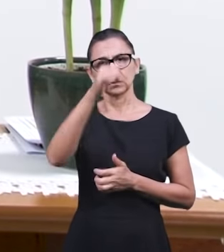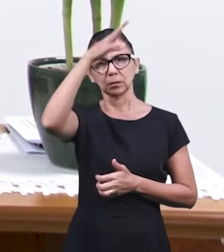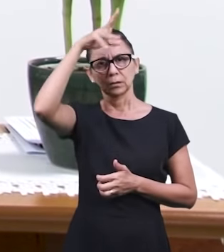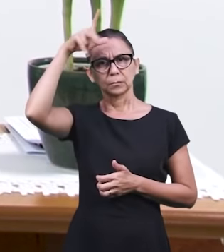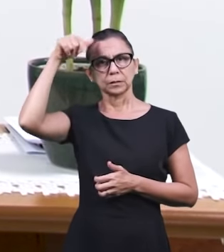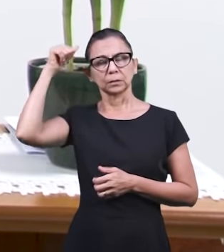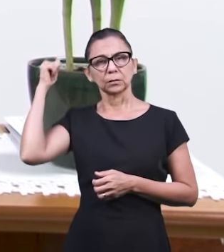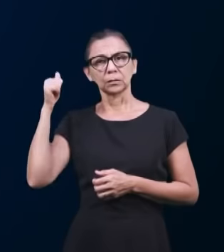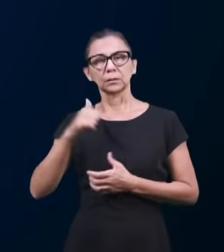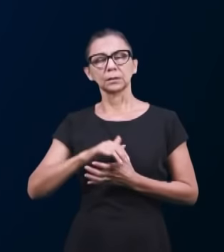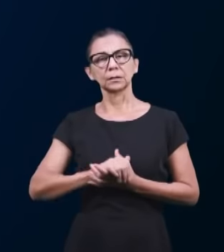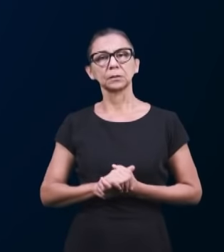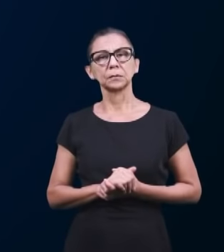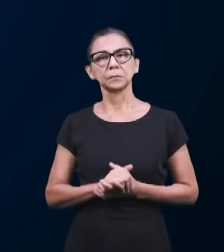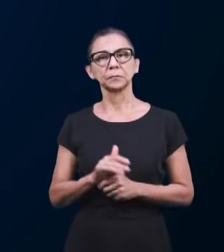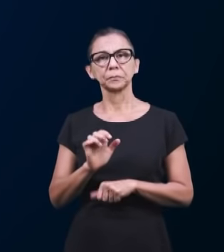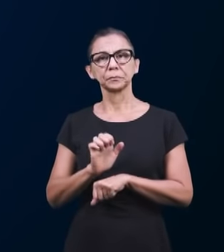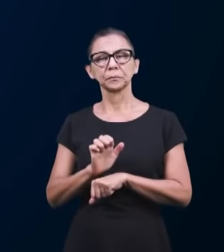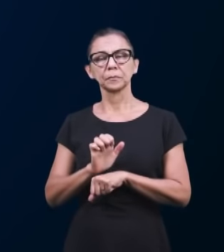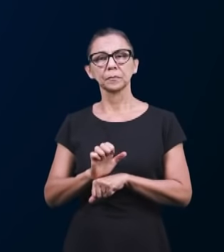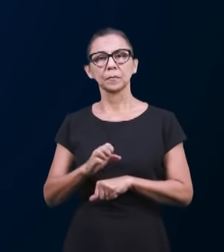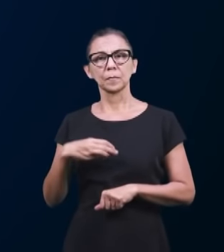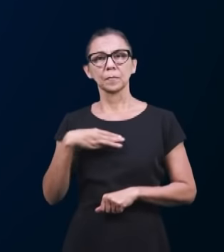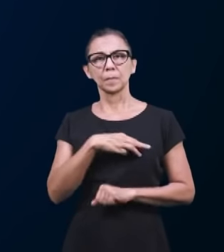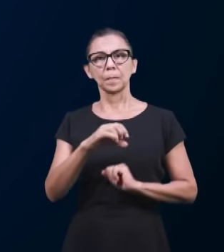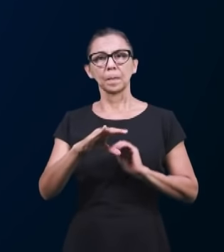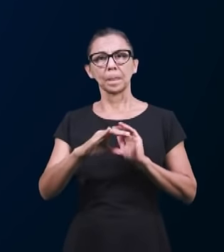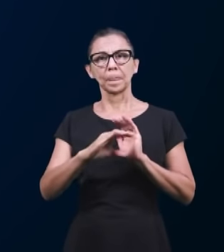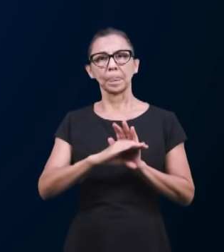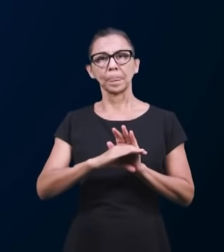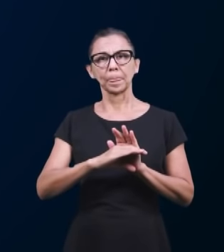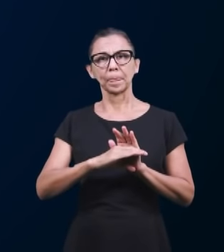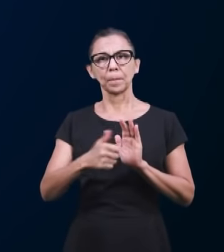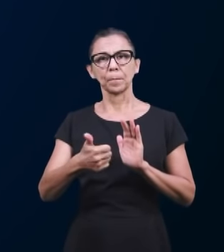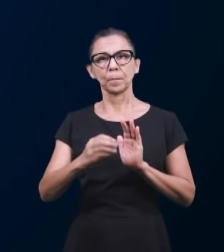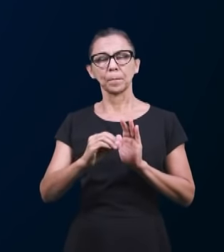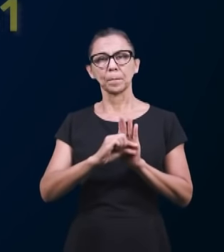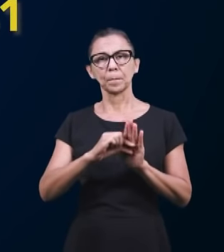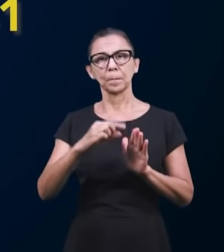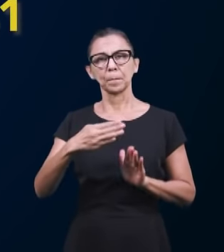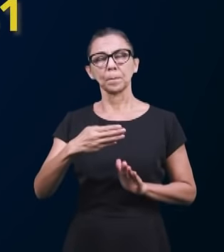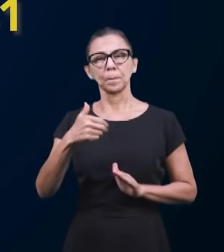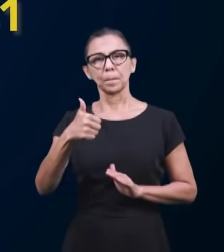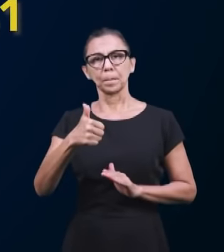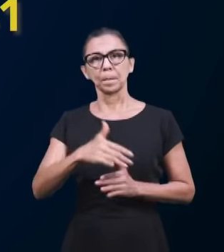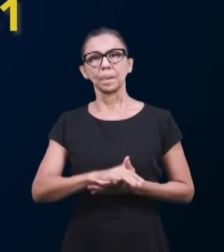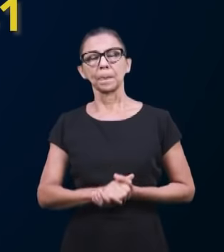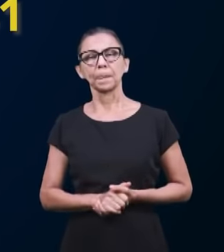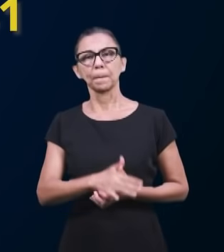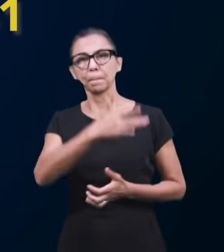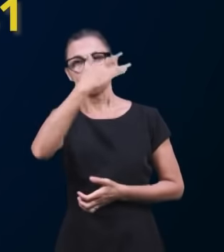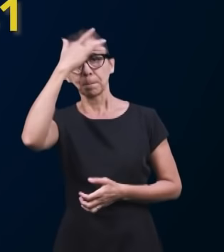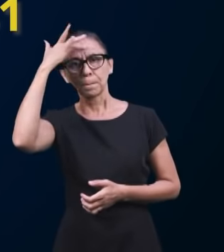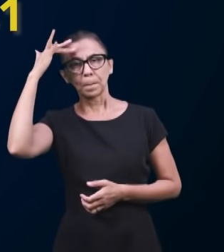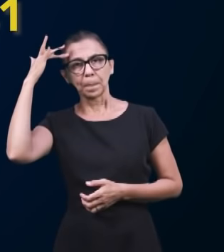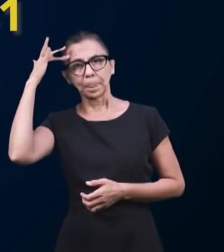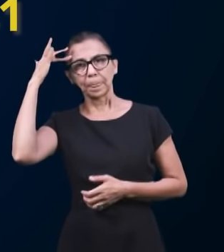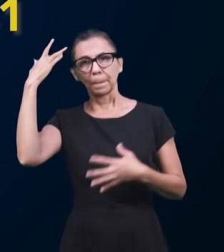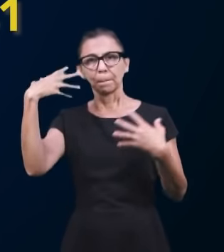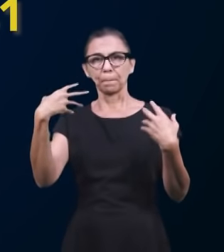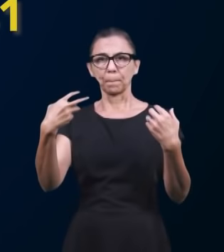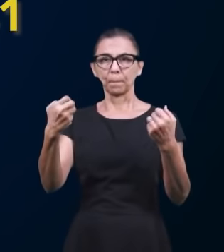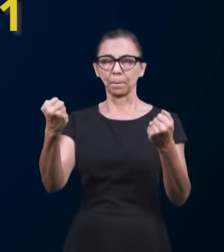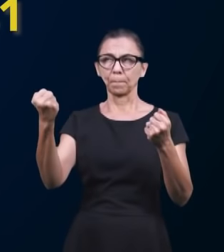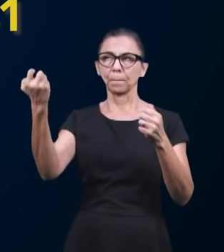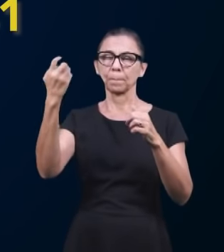Amazonas. Vamos ouvi-la. Sim, eu vou ler em Mateus 10:41. Diz assim: quem recebe um profeta